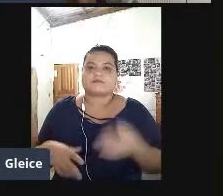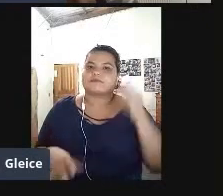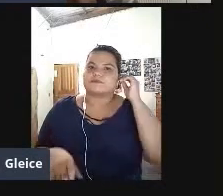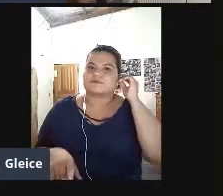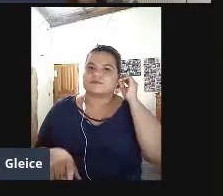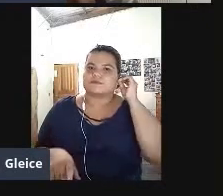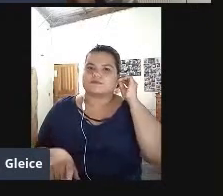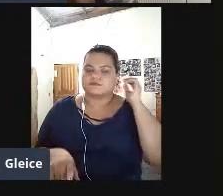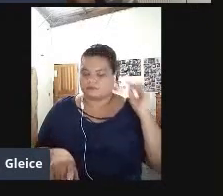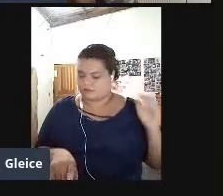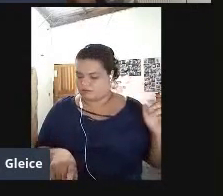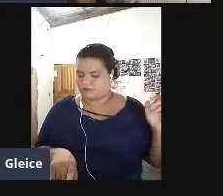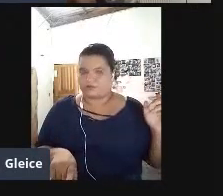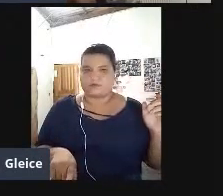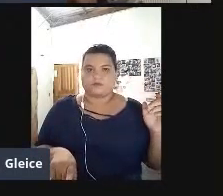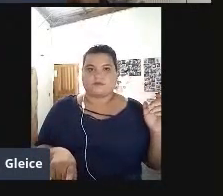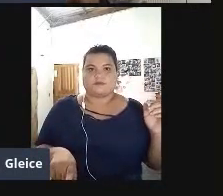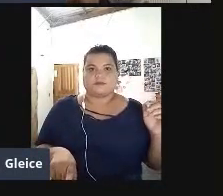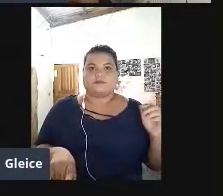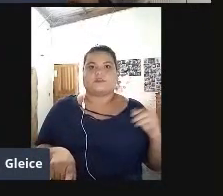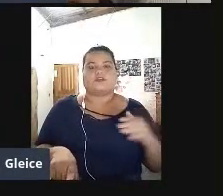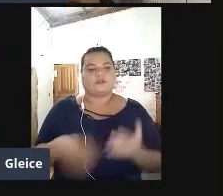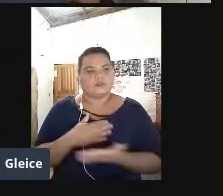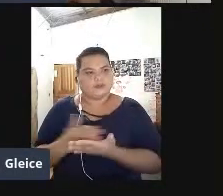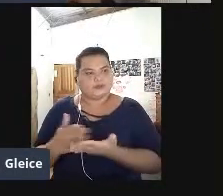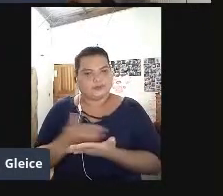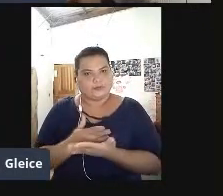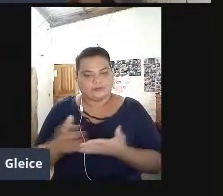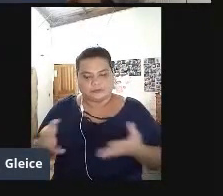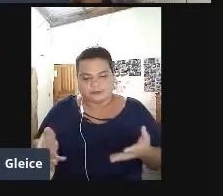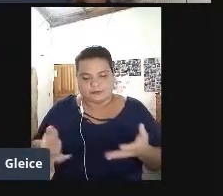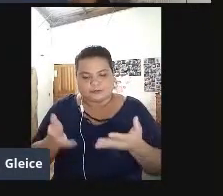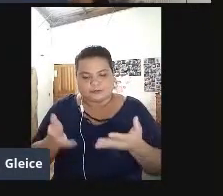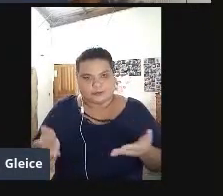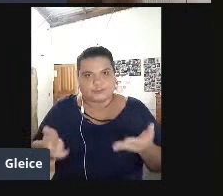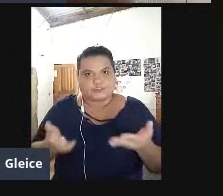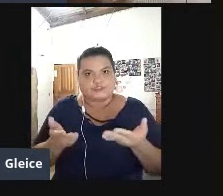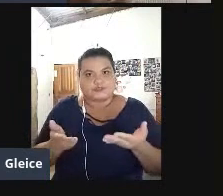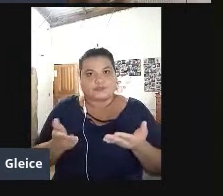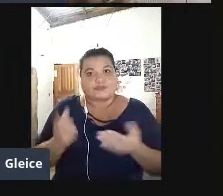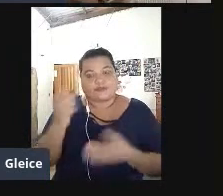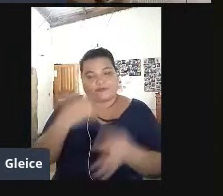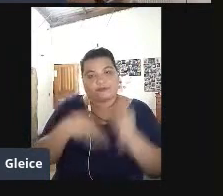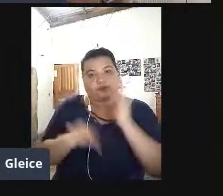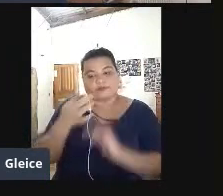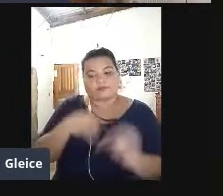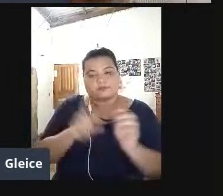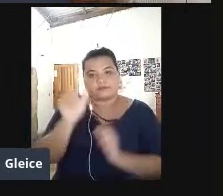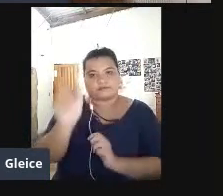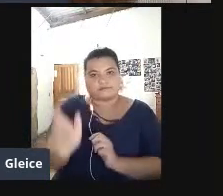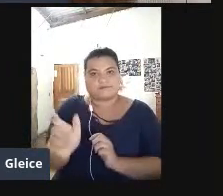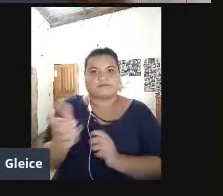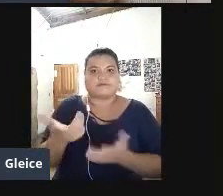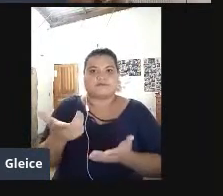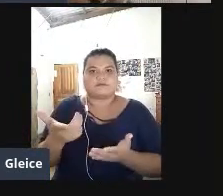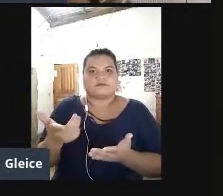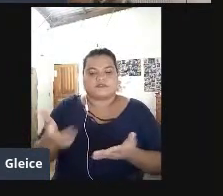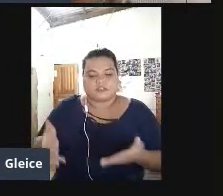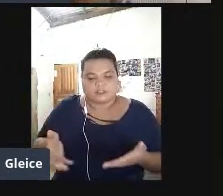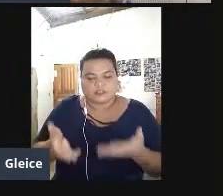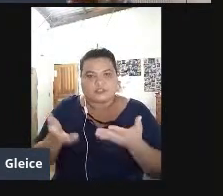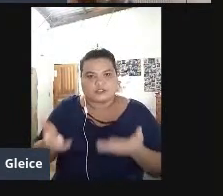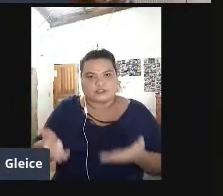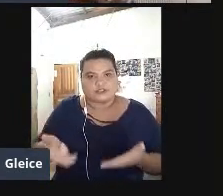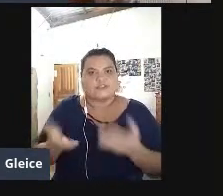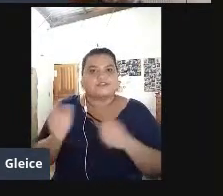E aí a gente começou os trabalhos de eletroestimulação. Então esse aparelho, ele ativa o tendão e a fibra nervosa que faz em regiões